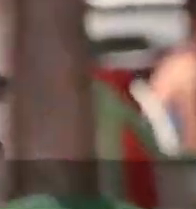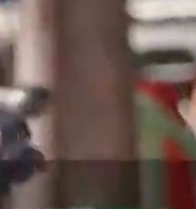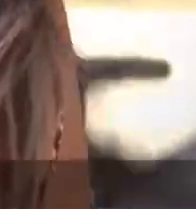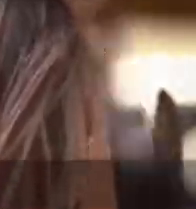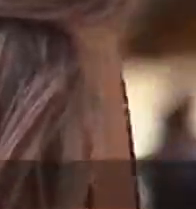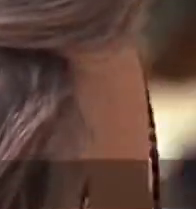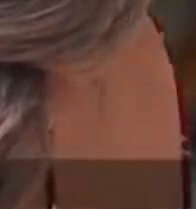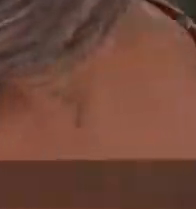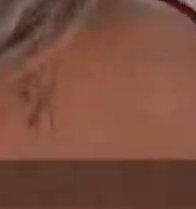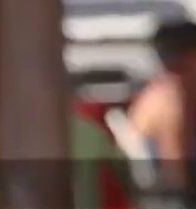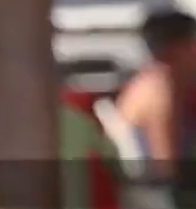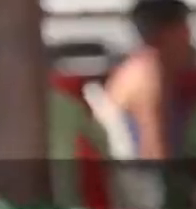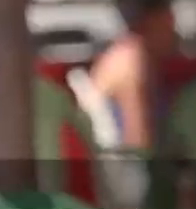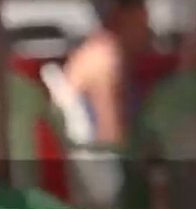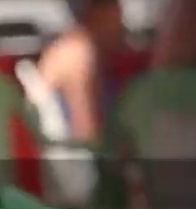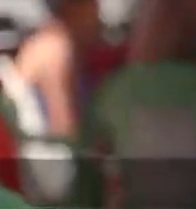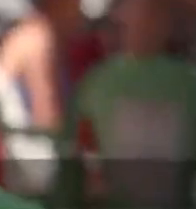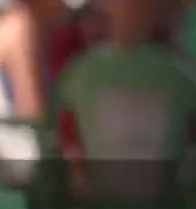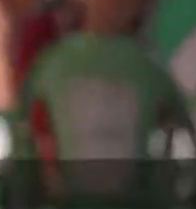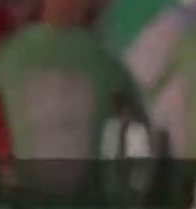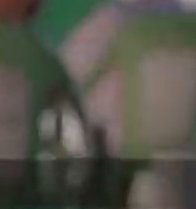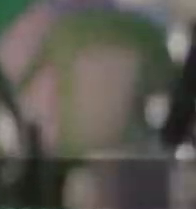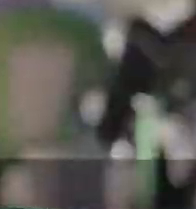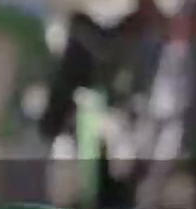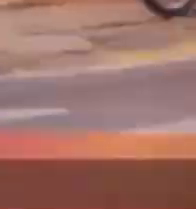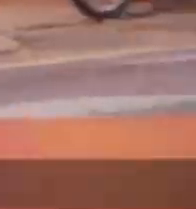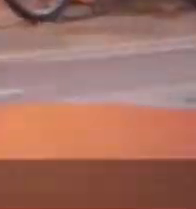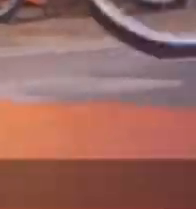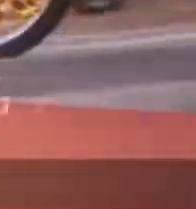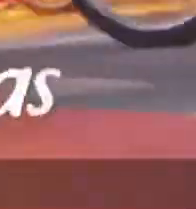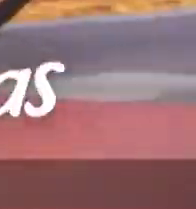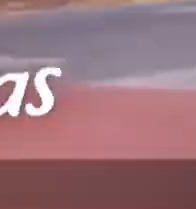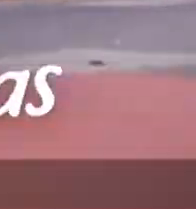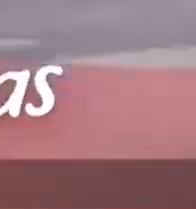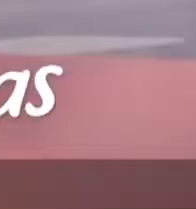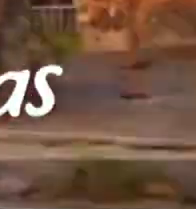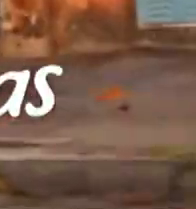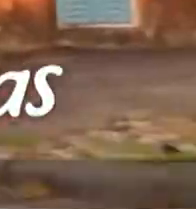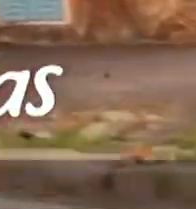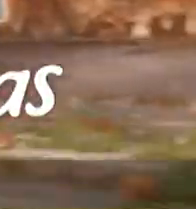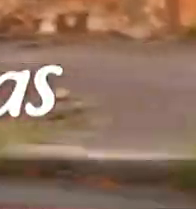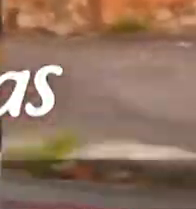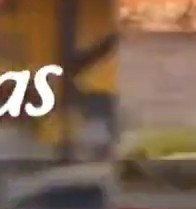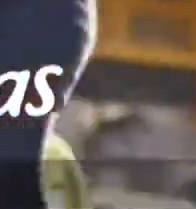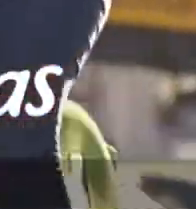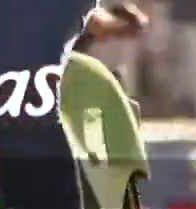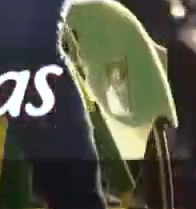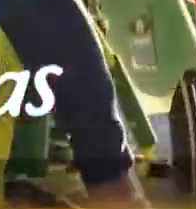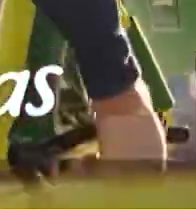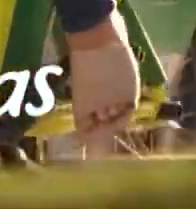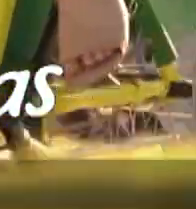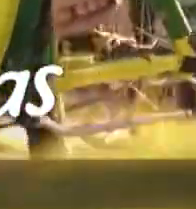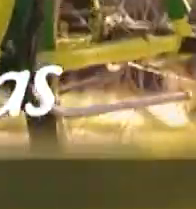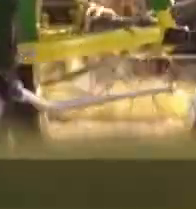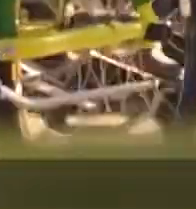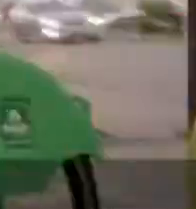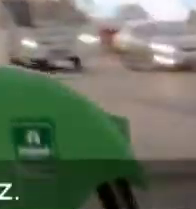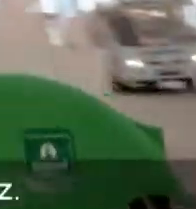Bicicletar com bicicletas mais adequadas para as mulheres. E mais ciclofaixas facilitando a mobilidade em